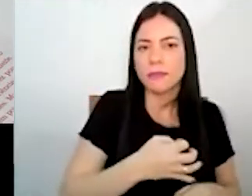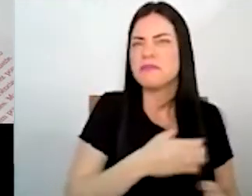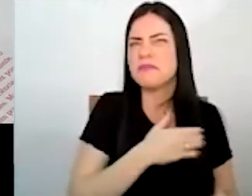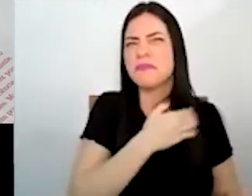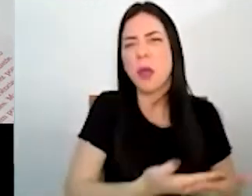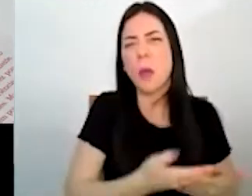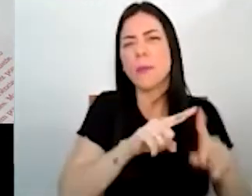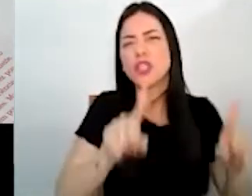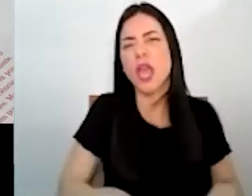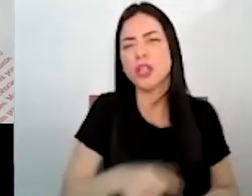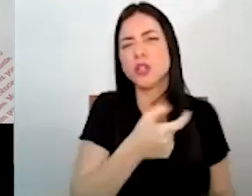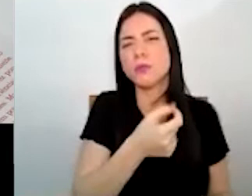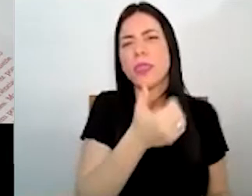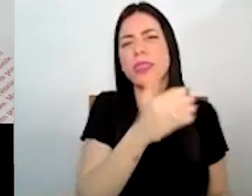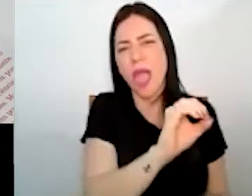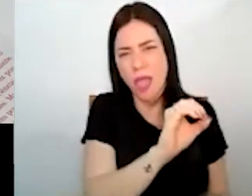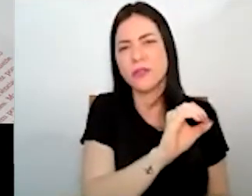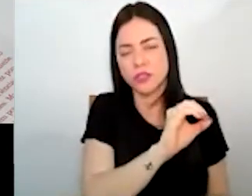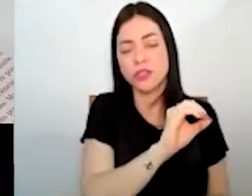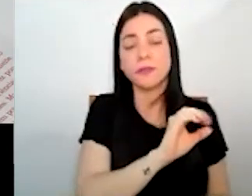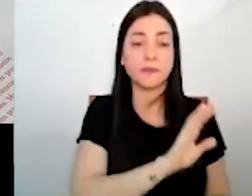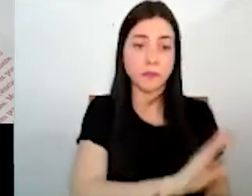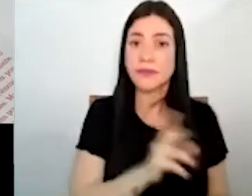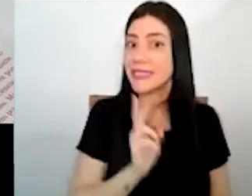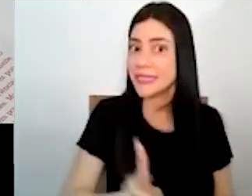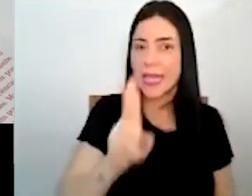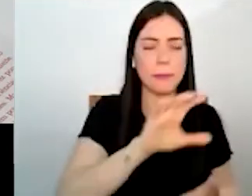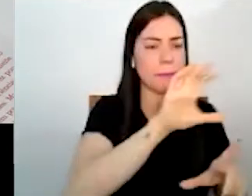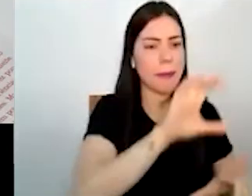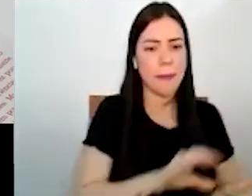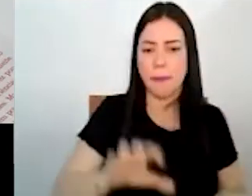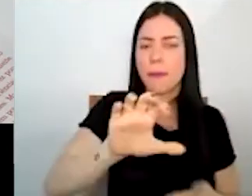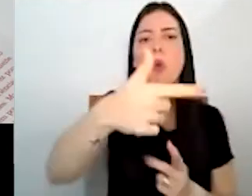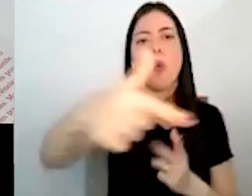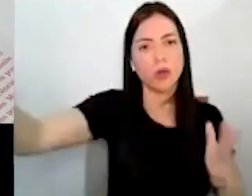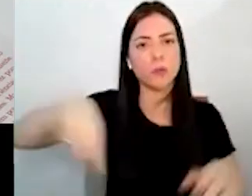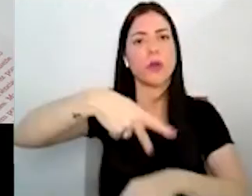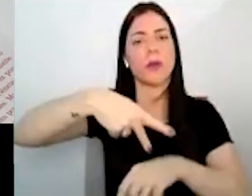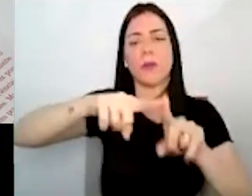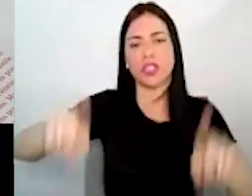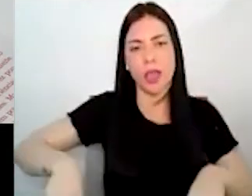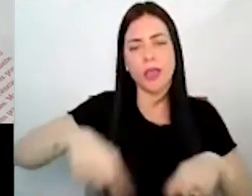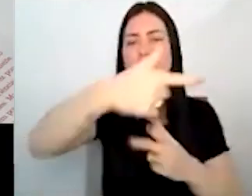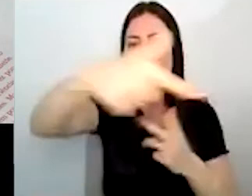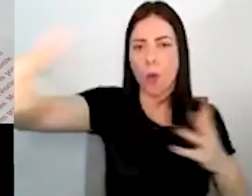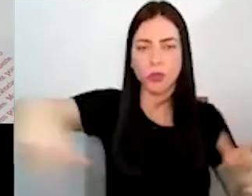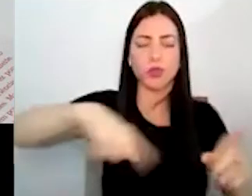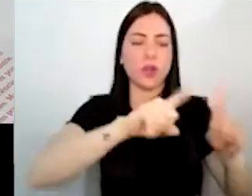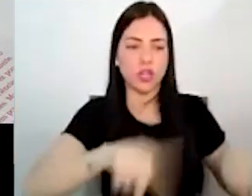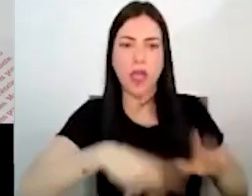maneira também sempre vão aparecer em todos os outros projetos que eu fui realizando daí então. E é justamente